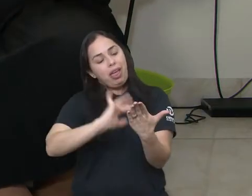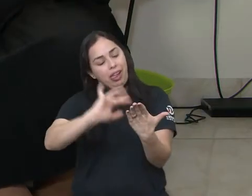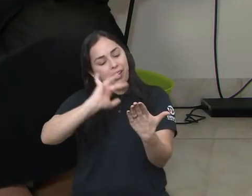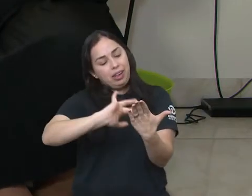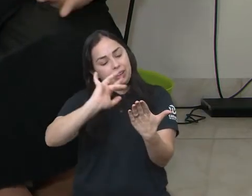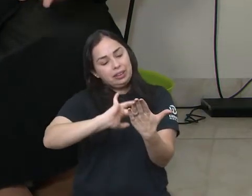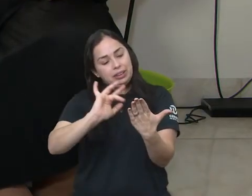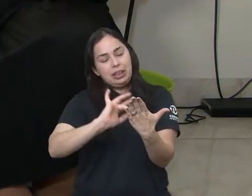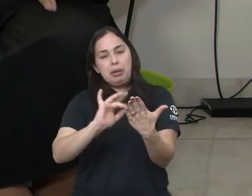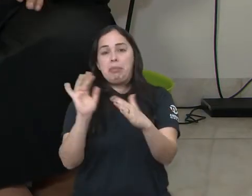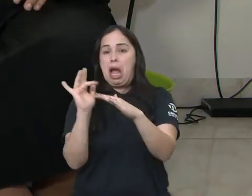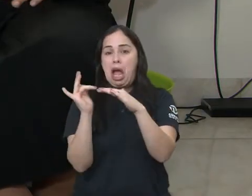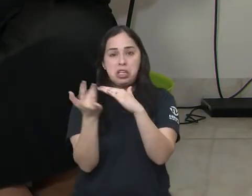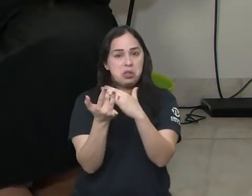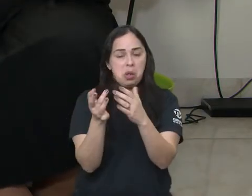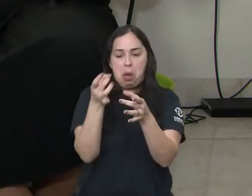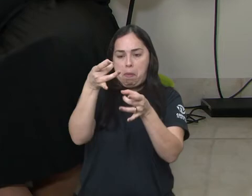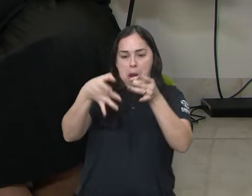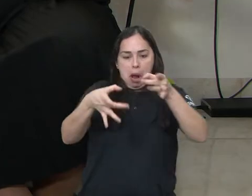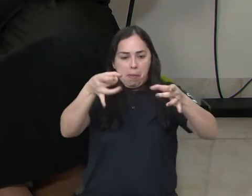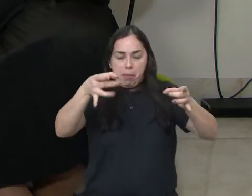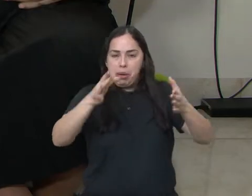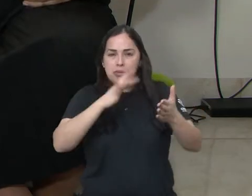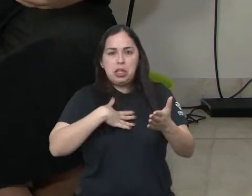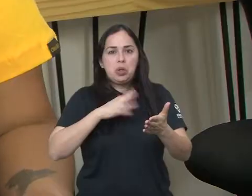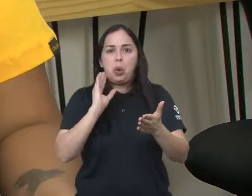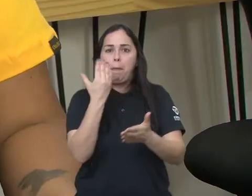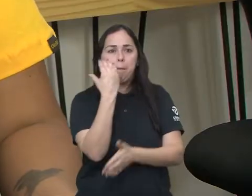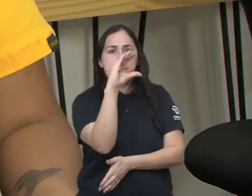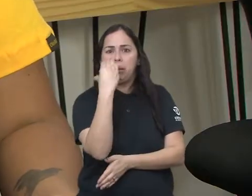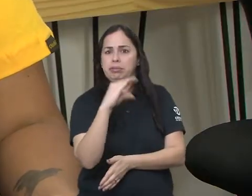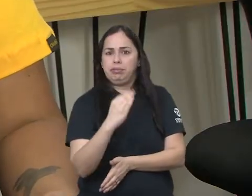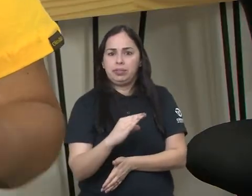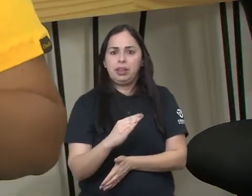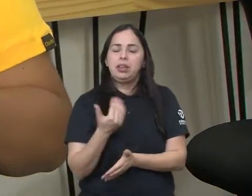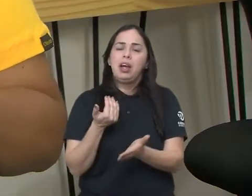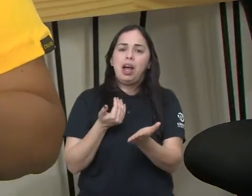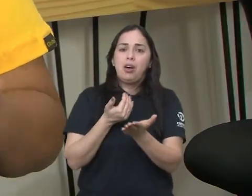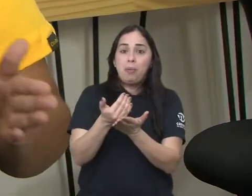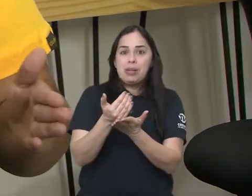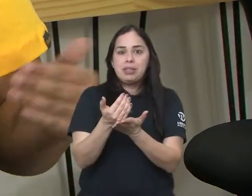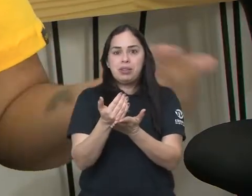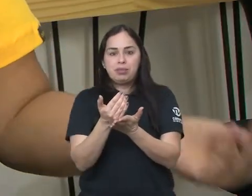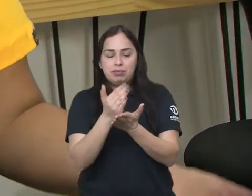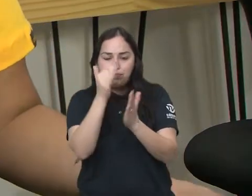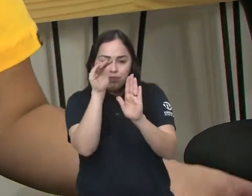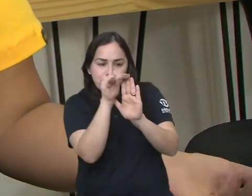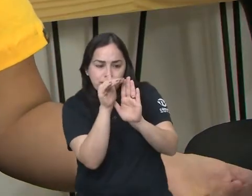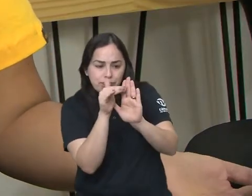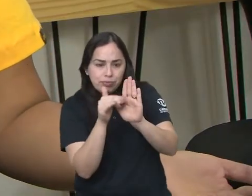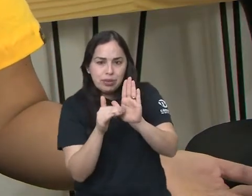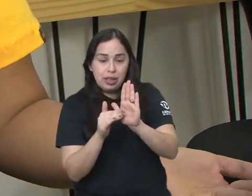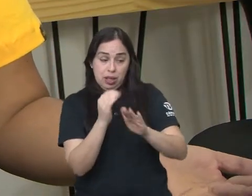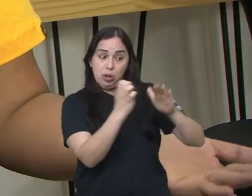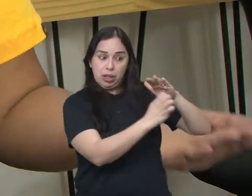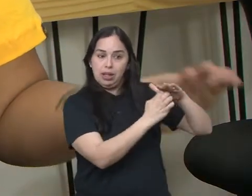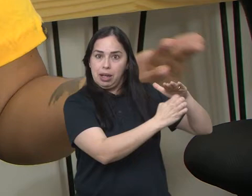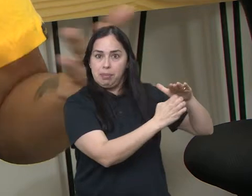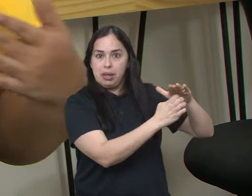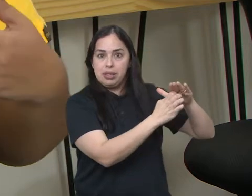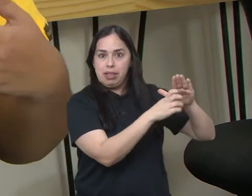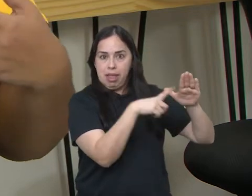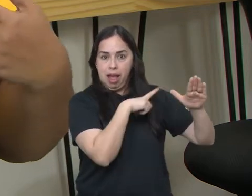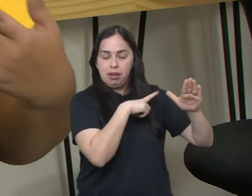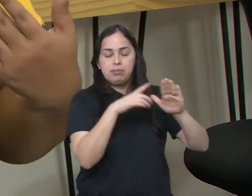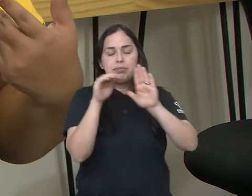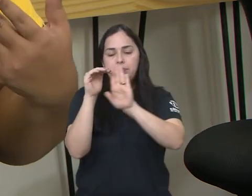minha rede social tudo abandonada, eu não tava tendo constância, eu comecei a fazer um cronograma. Eu trabalho com isso na agência, né? Aí eu